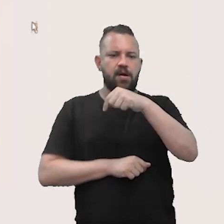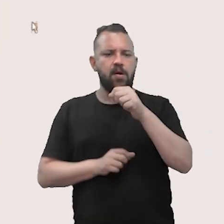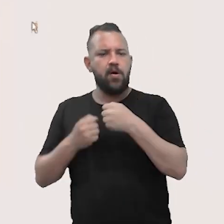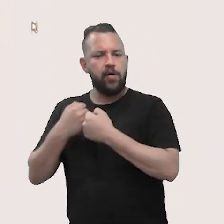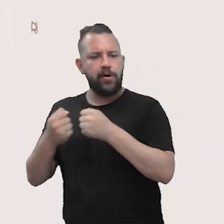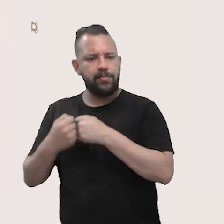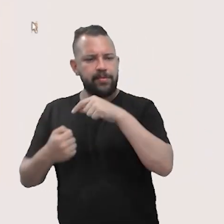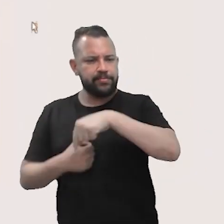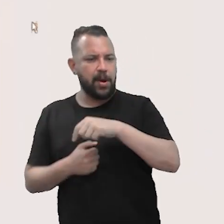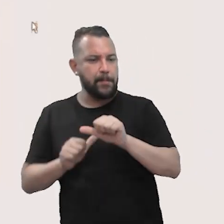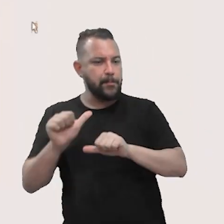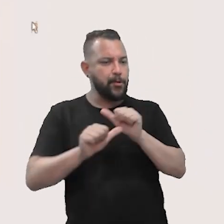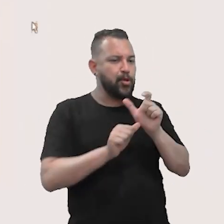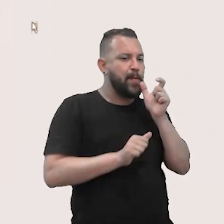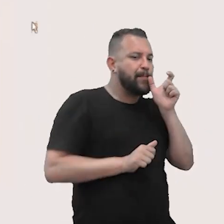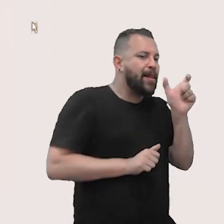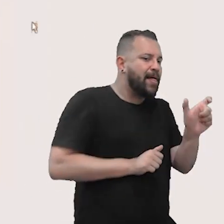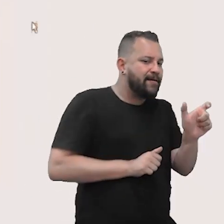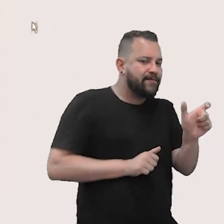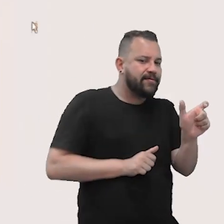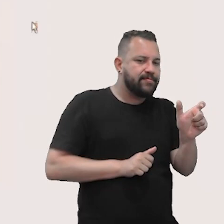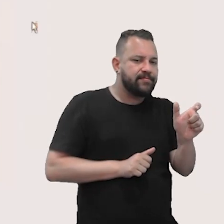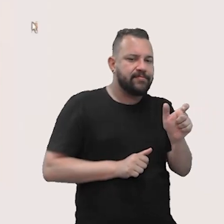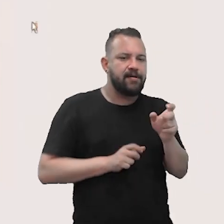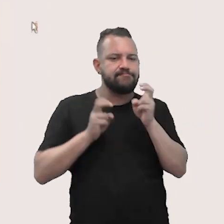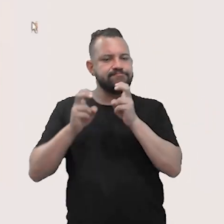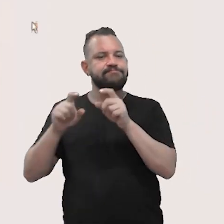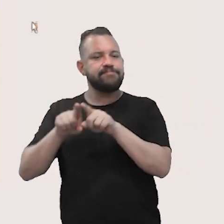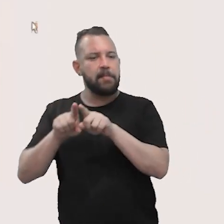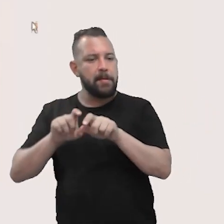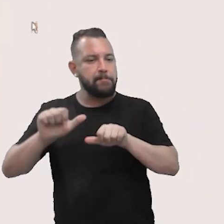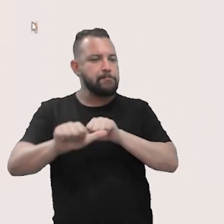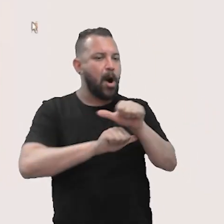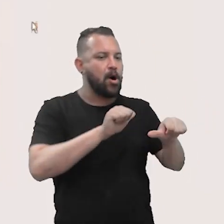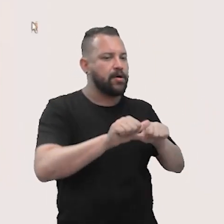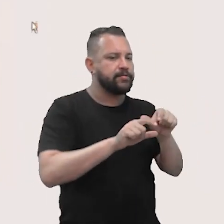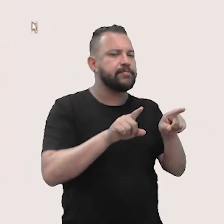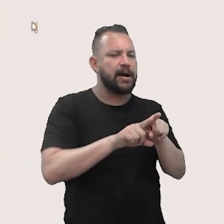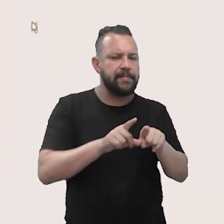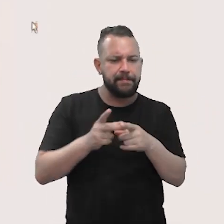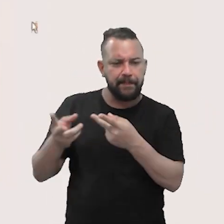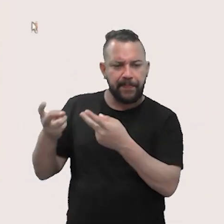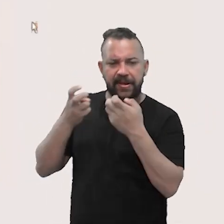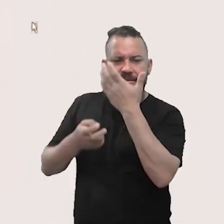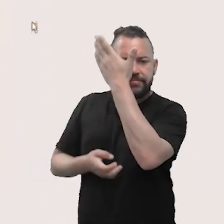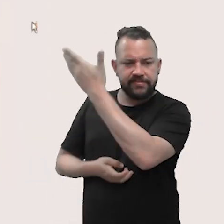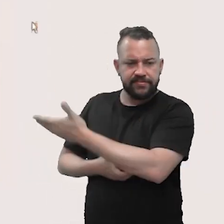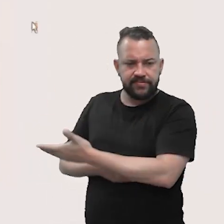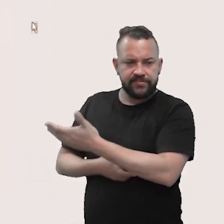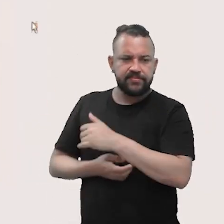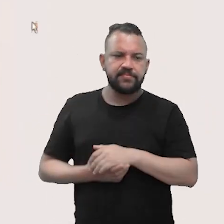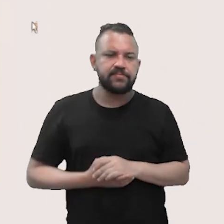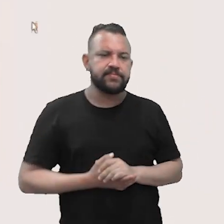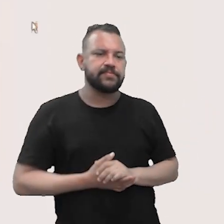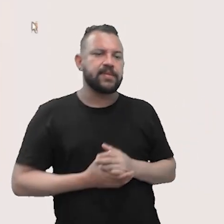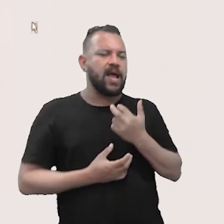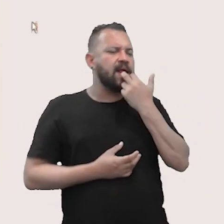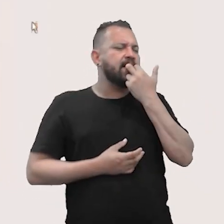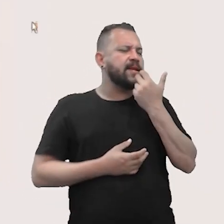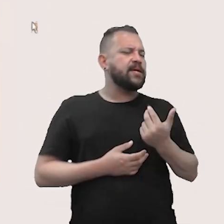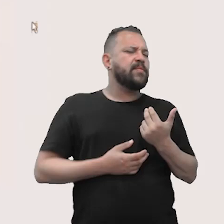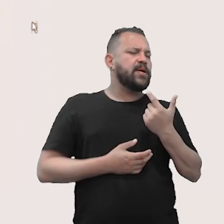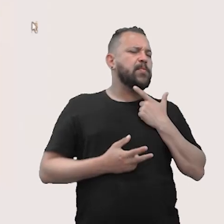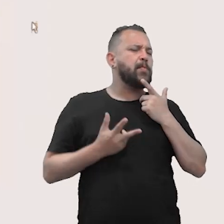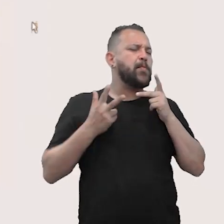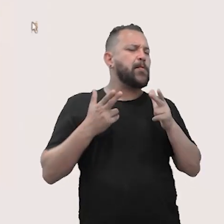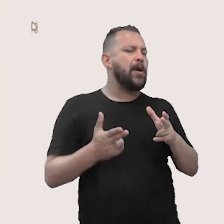autocarro em Portugal, trem, comboio. Então veja que apesar da língua, né, a língua ser